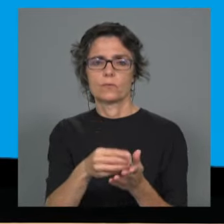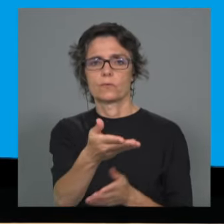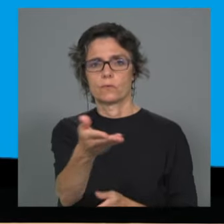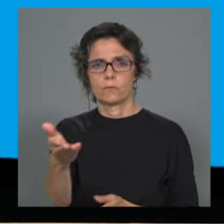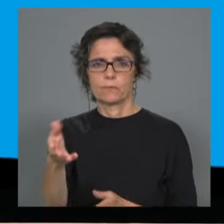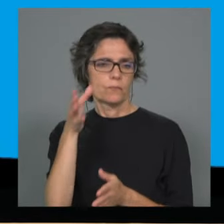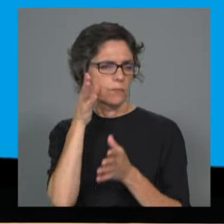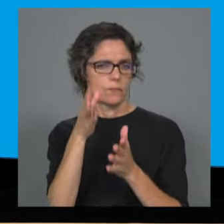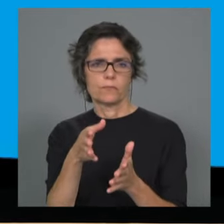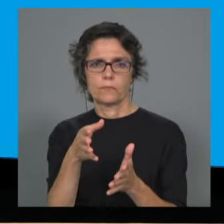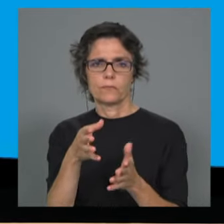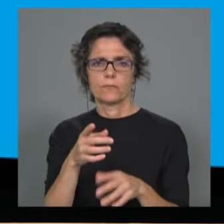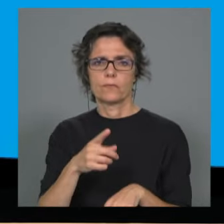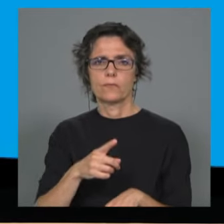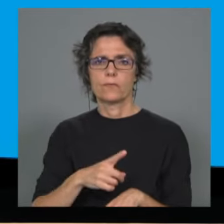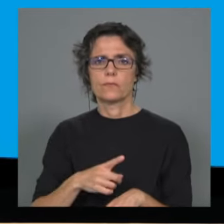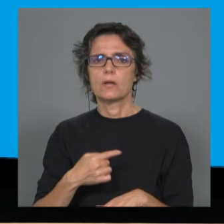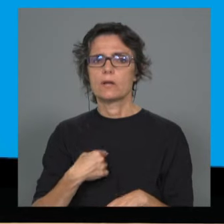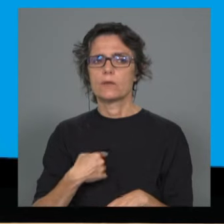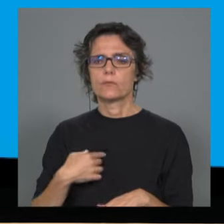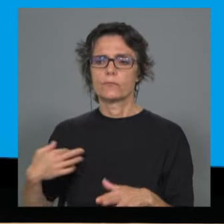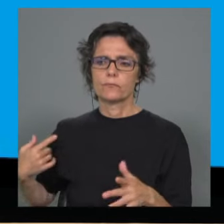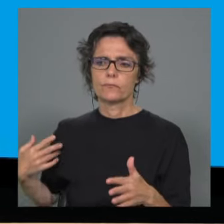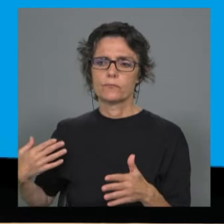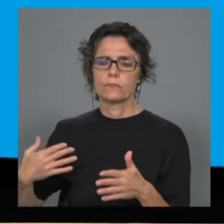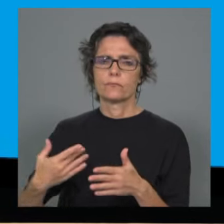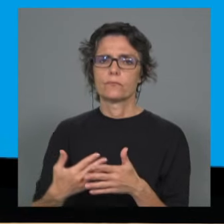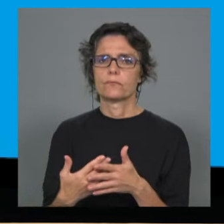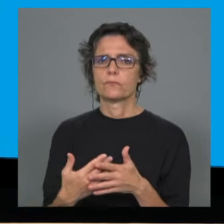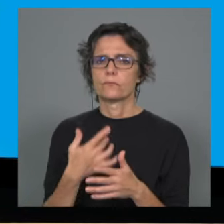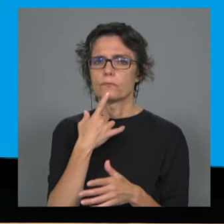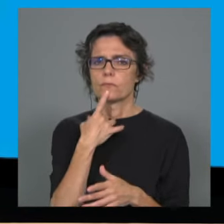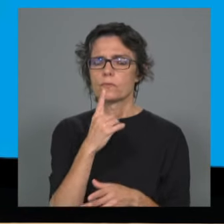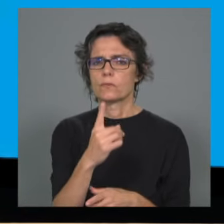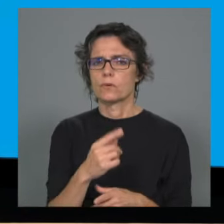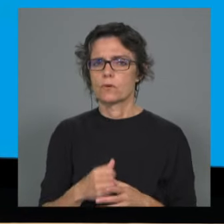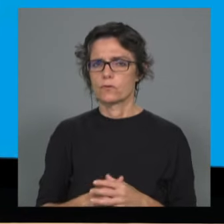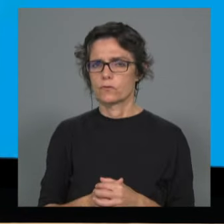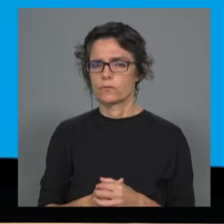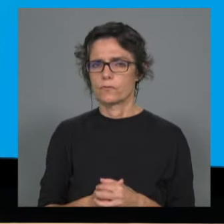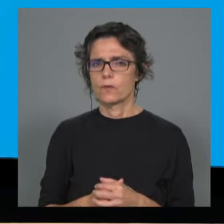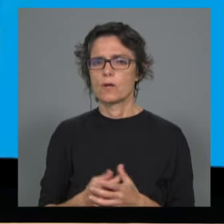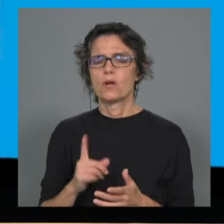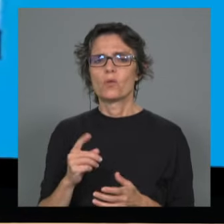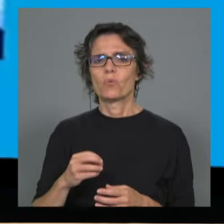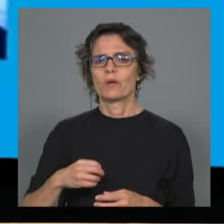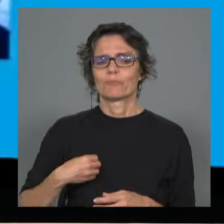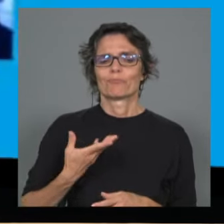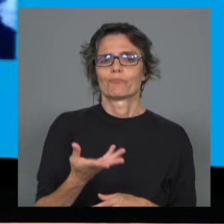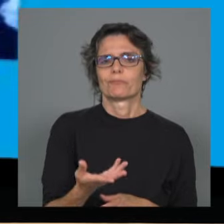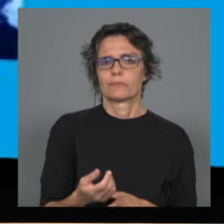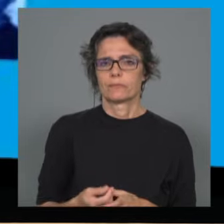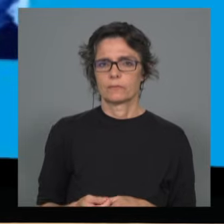tenho ao longo do tempo percebido que não basta uma simples caridadezinha, não é? Que nós